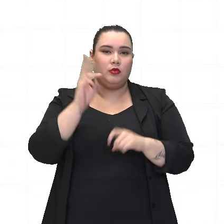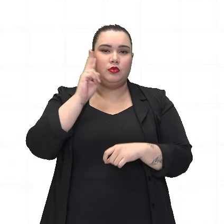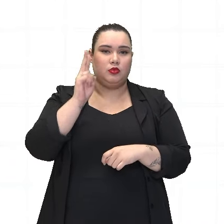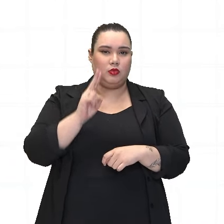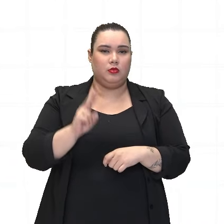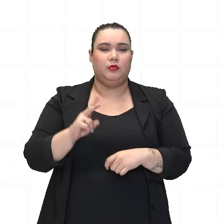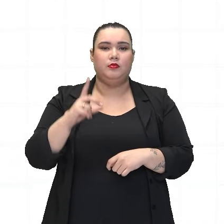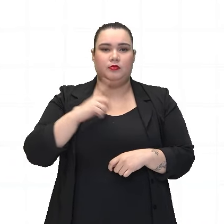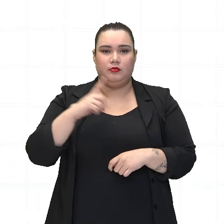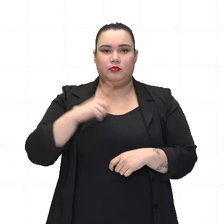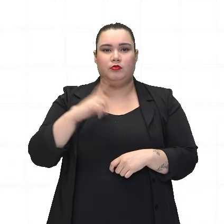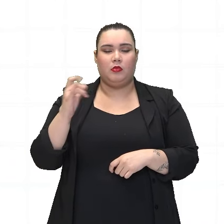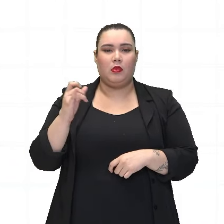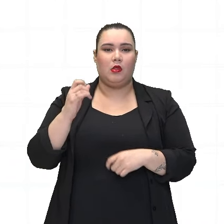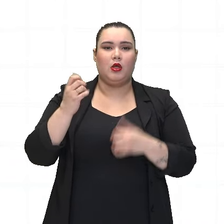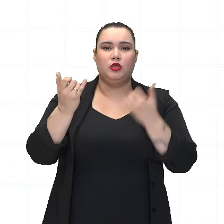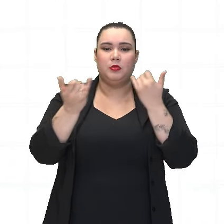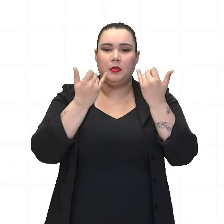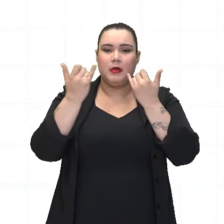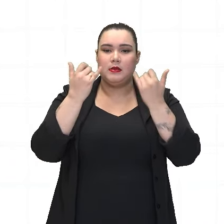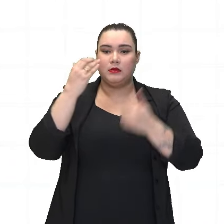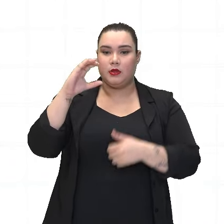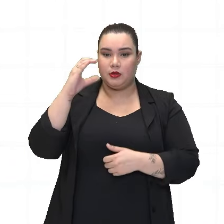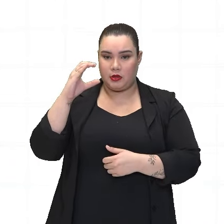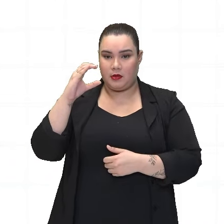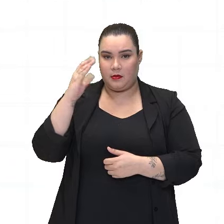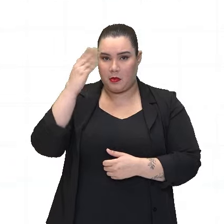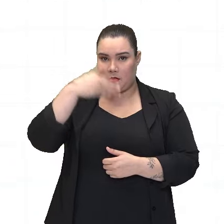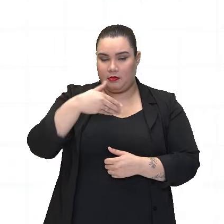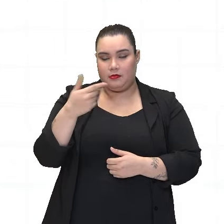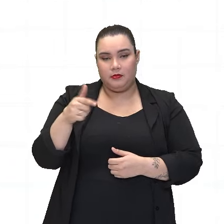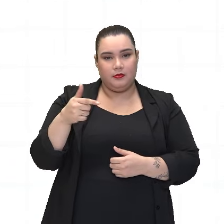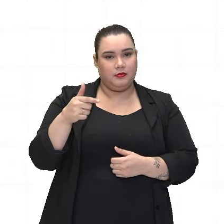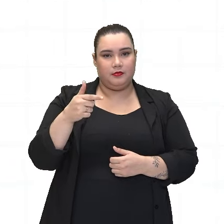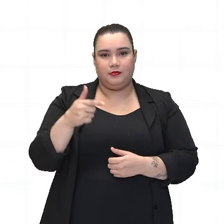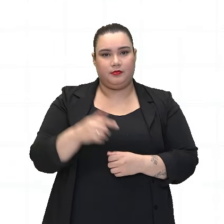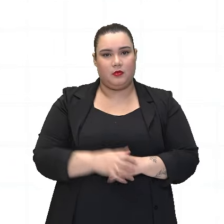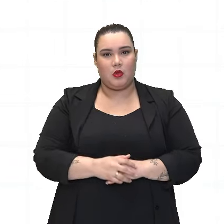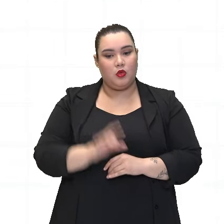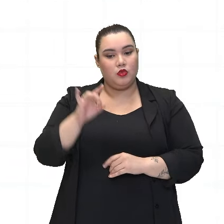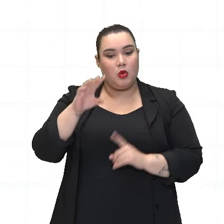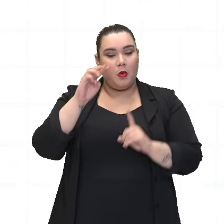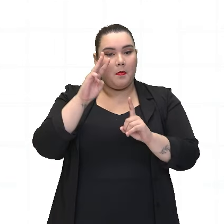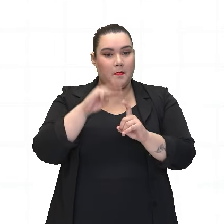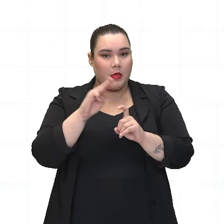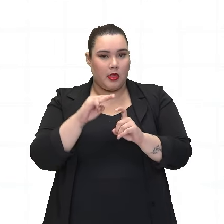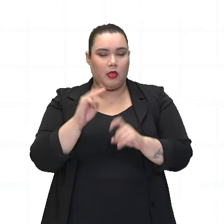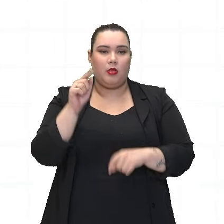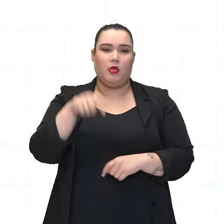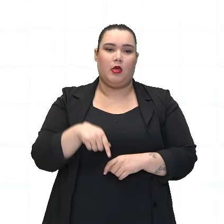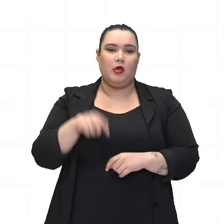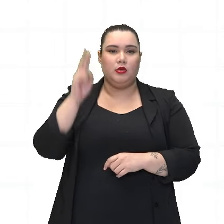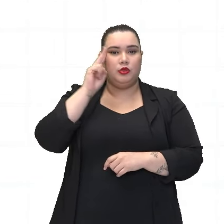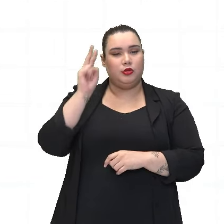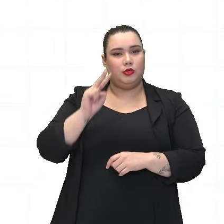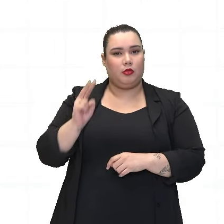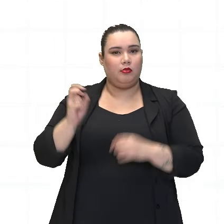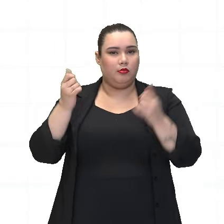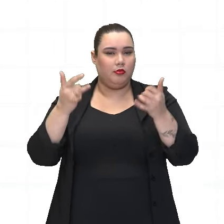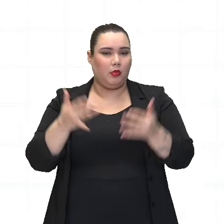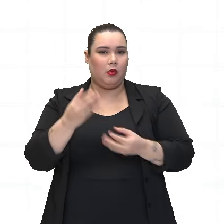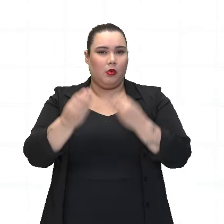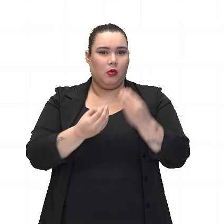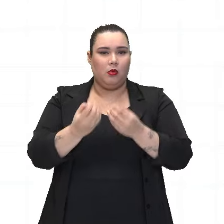tem fundamento científico? Não, sabemos que não. O mito ele tem a função ali de contar a história, como